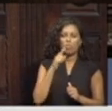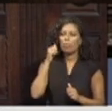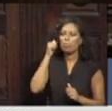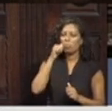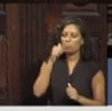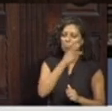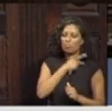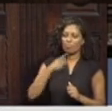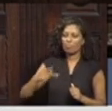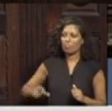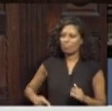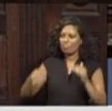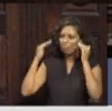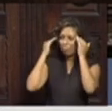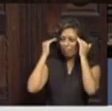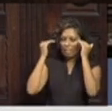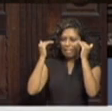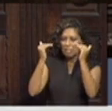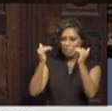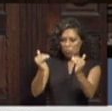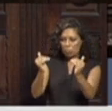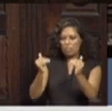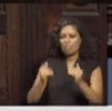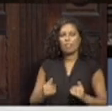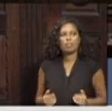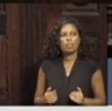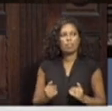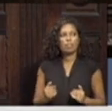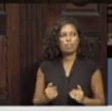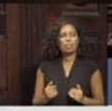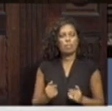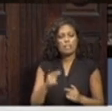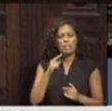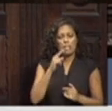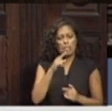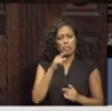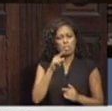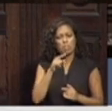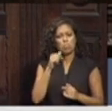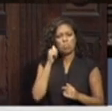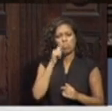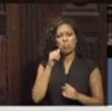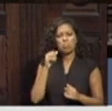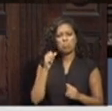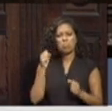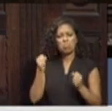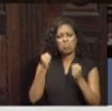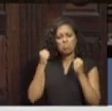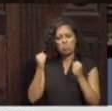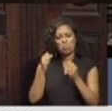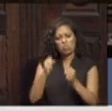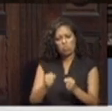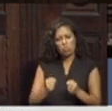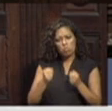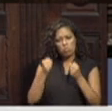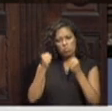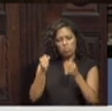justiça no momento que nós vivemos. Deputada Marta Rocha, talvez não seja à toa que a senhora nos presida hoje nessa